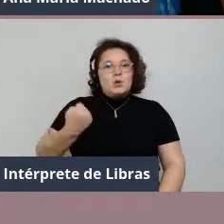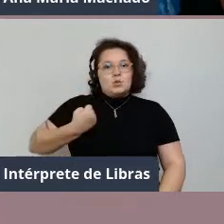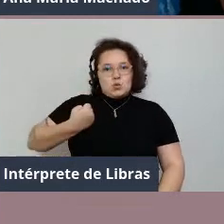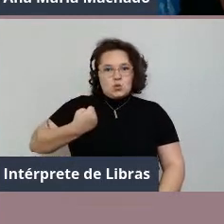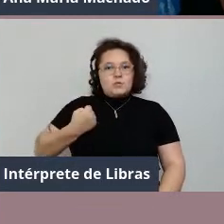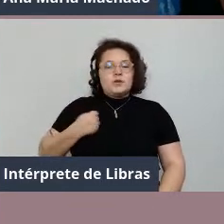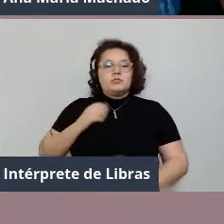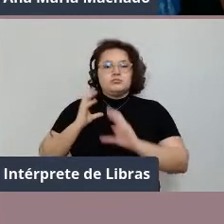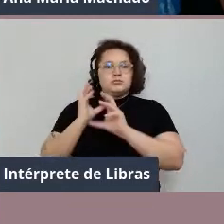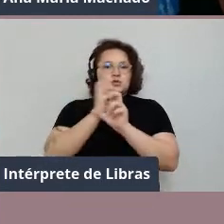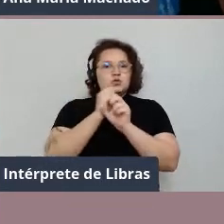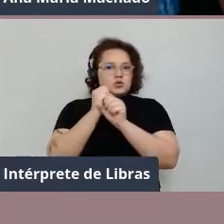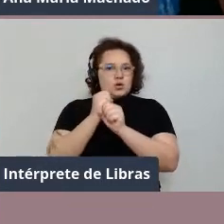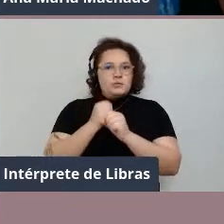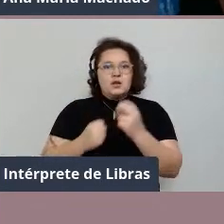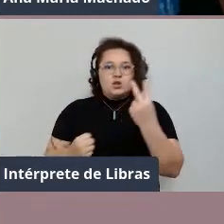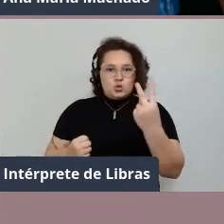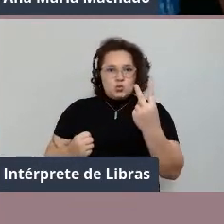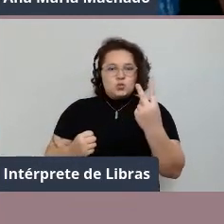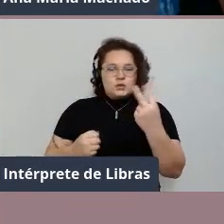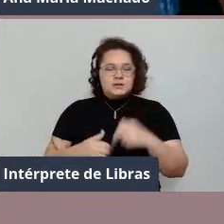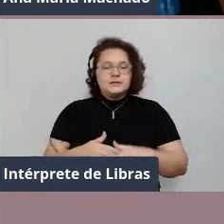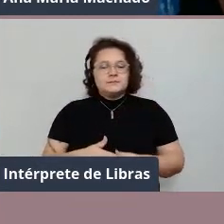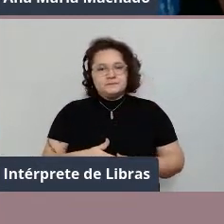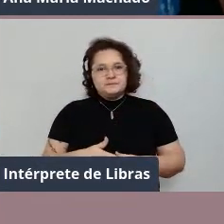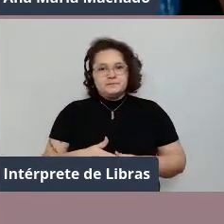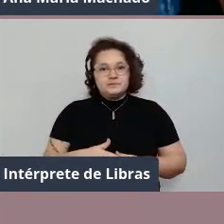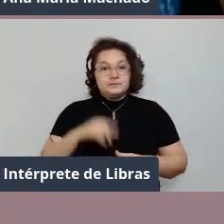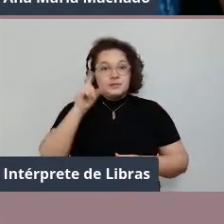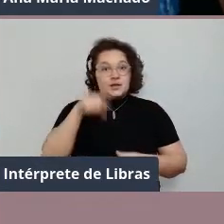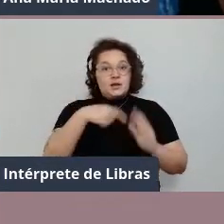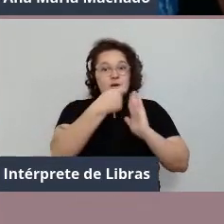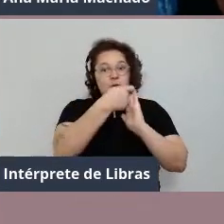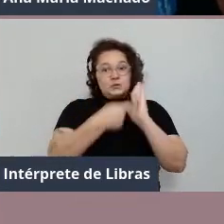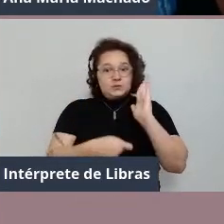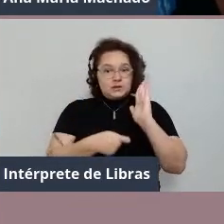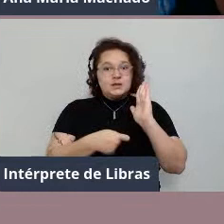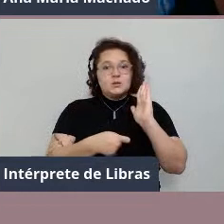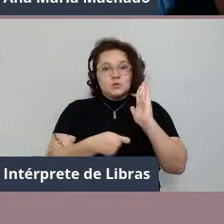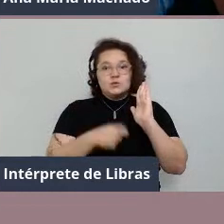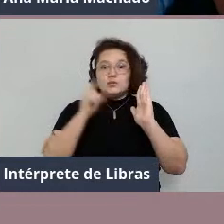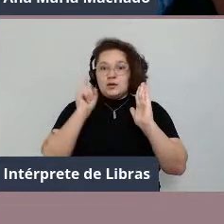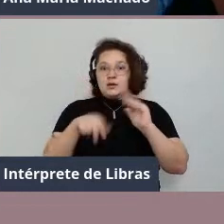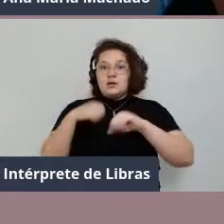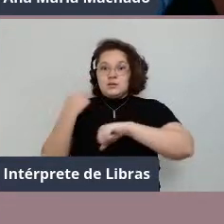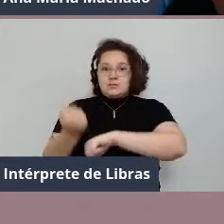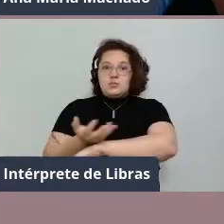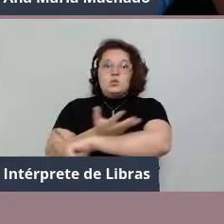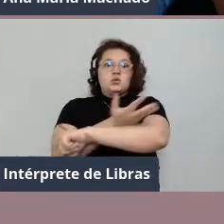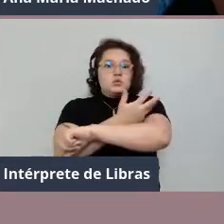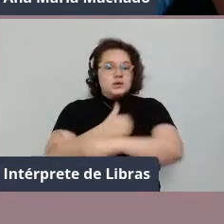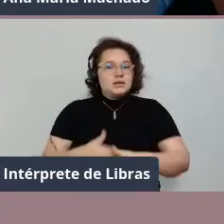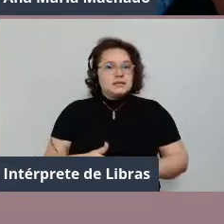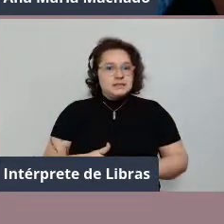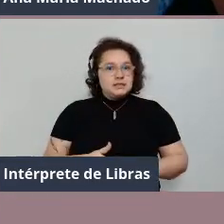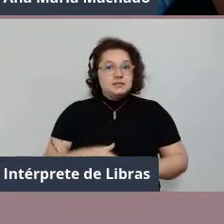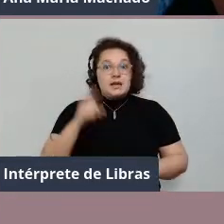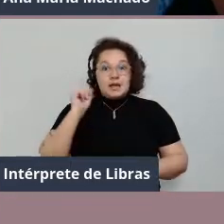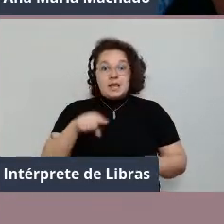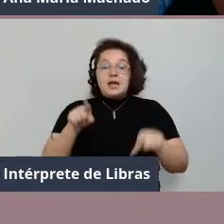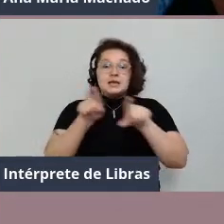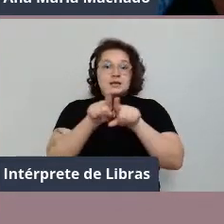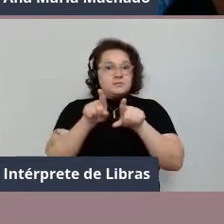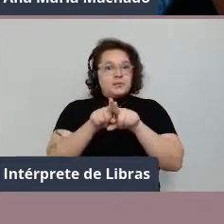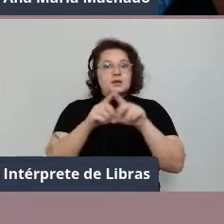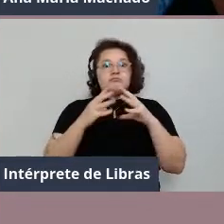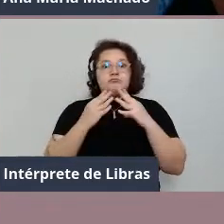edições. É um texto, um encontro, enfim, muito emocionante, muito tenso, né?